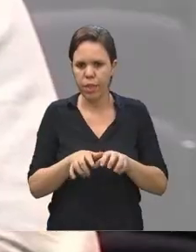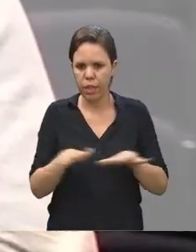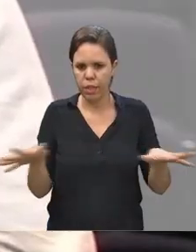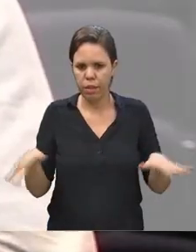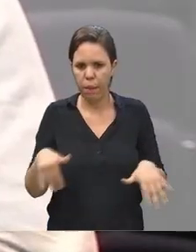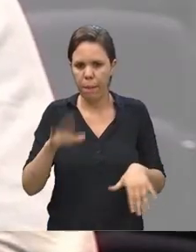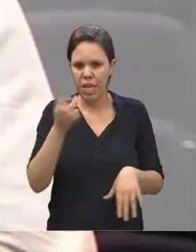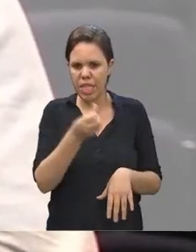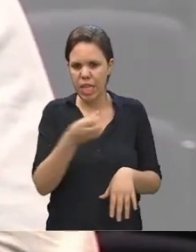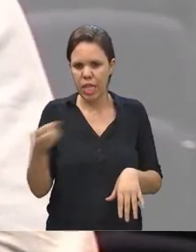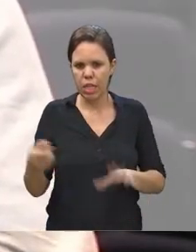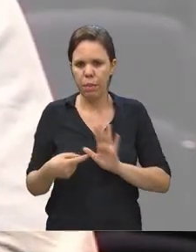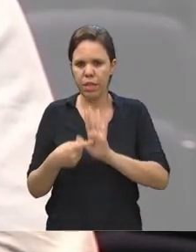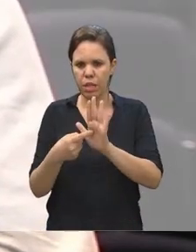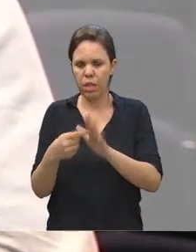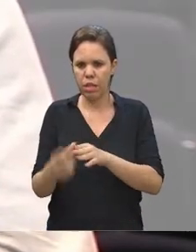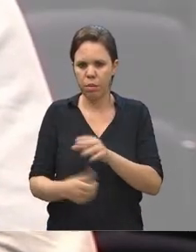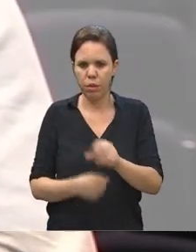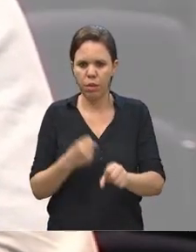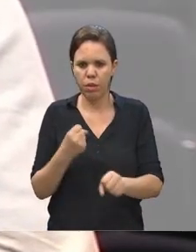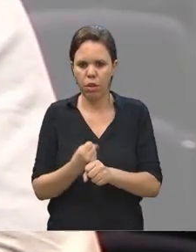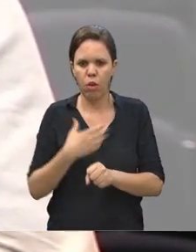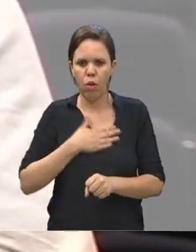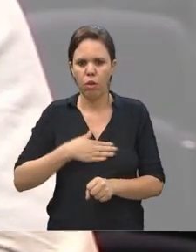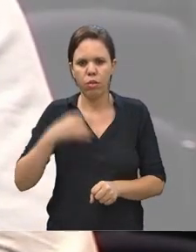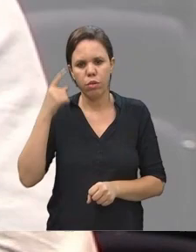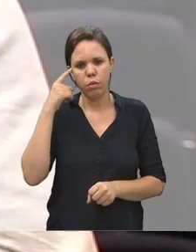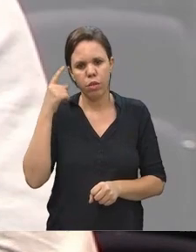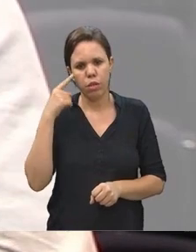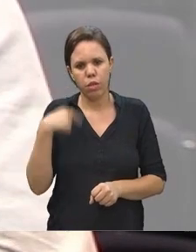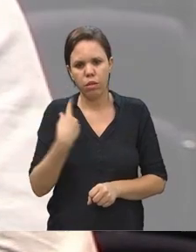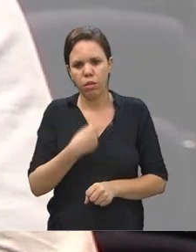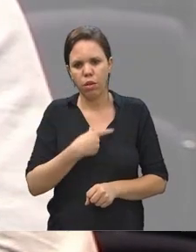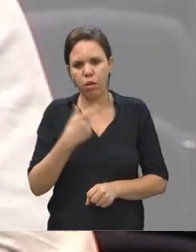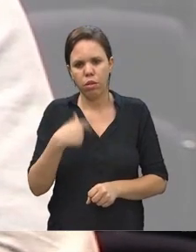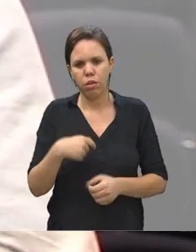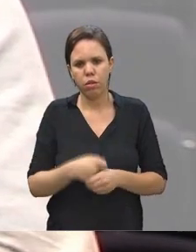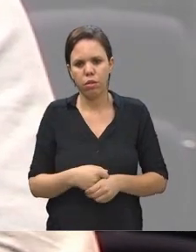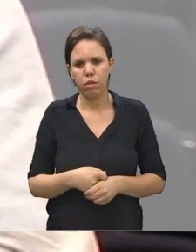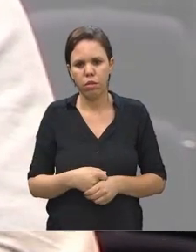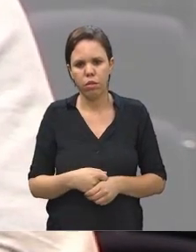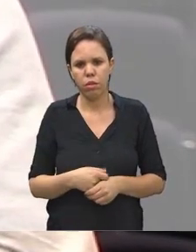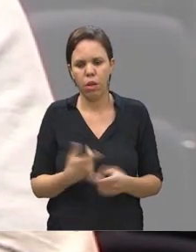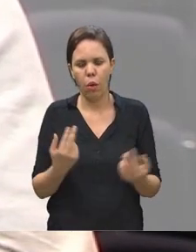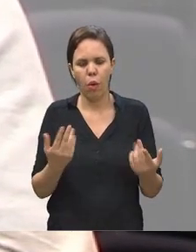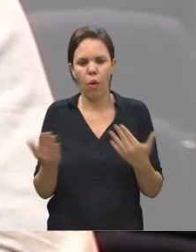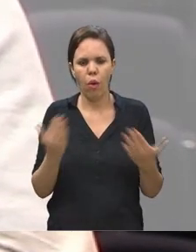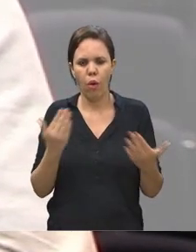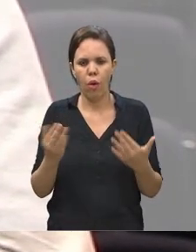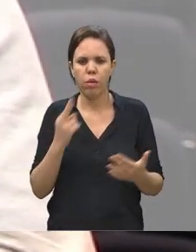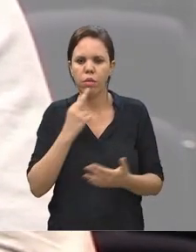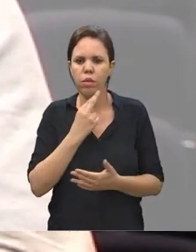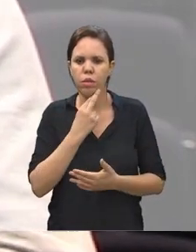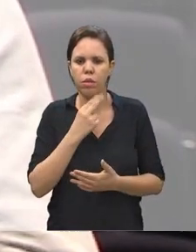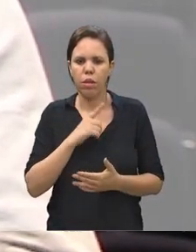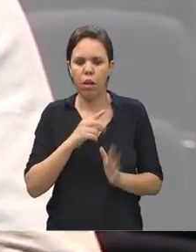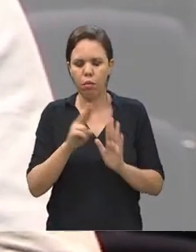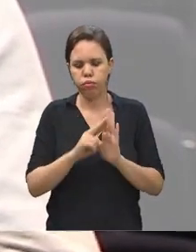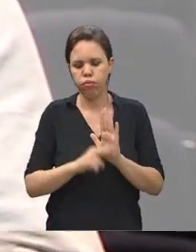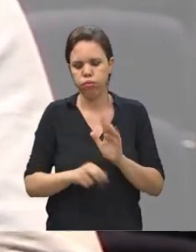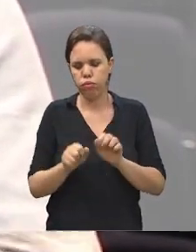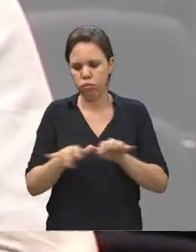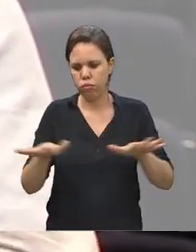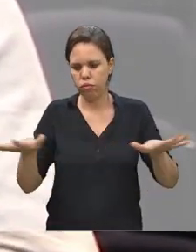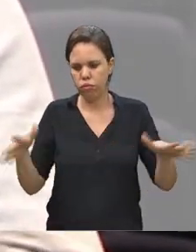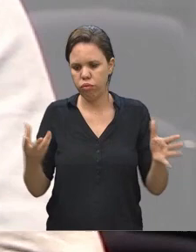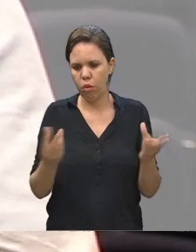São mais de 60 apresentações por ano. Eu gosto de pensar que nós somos um grande restaurante com um cardápio muito